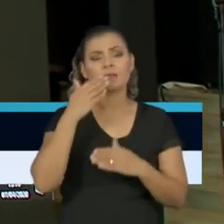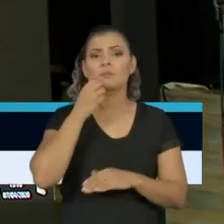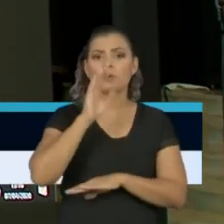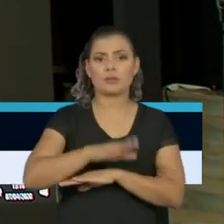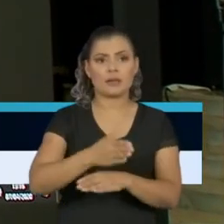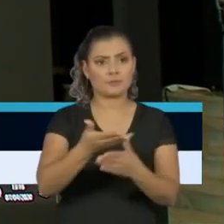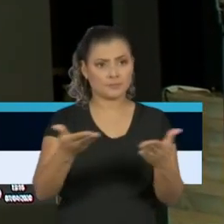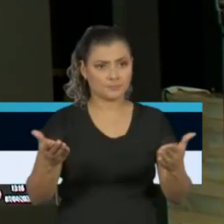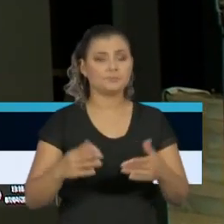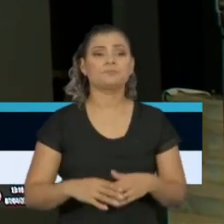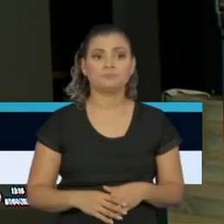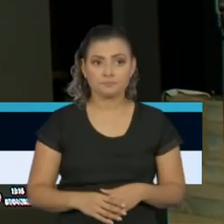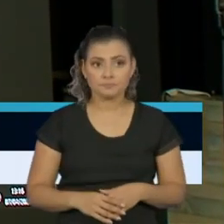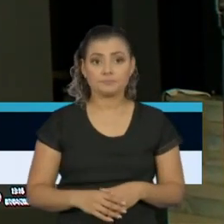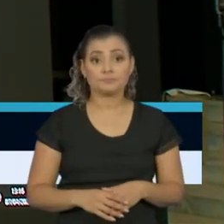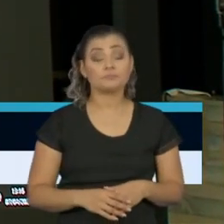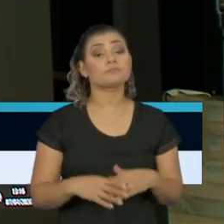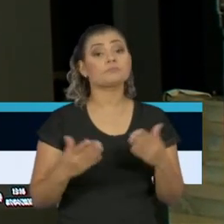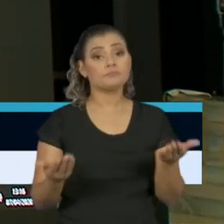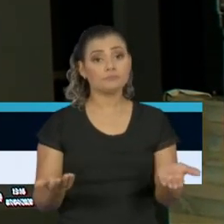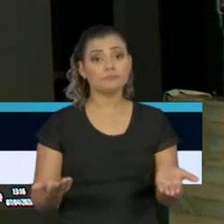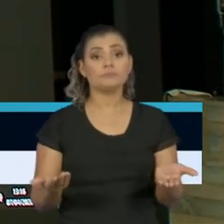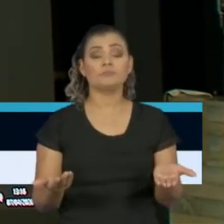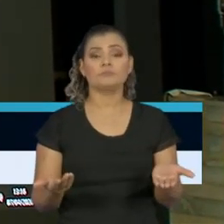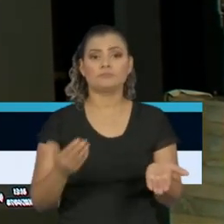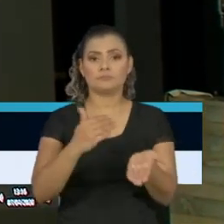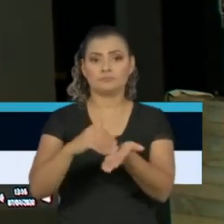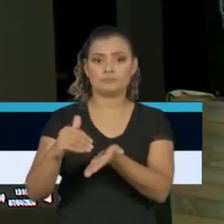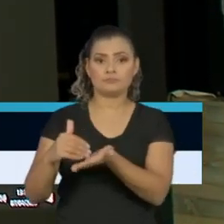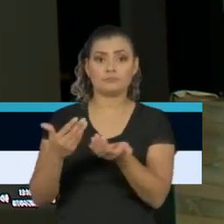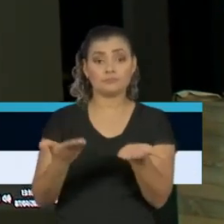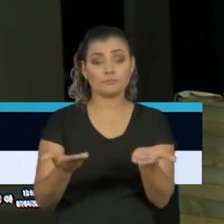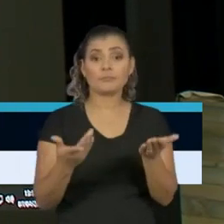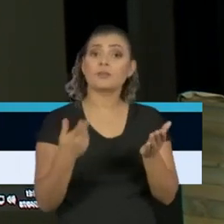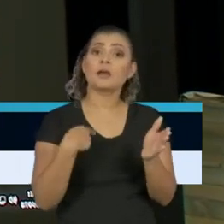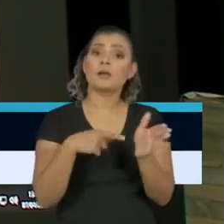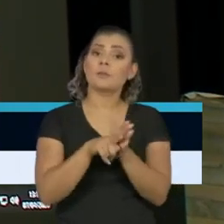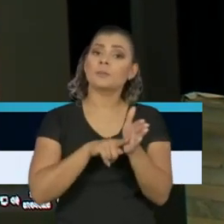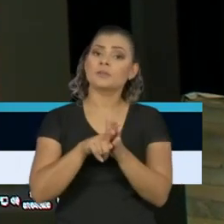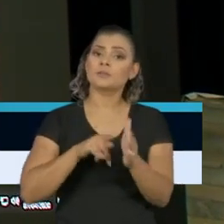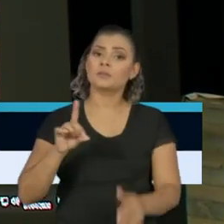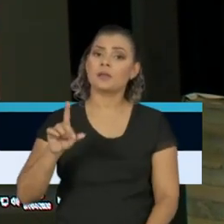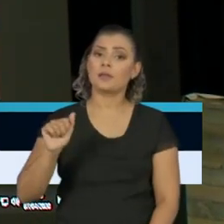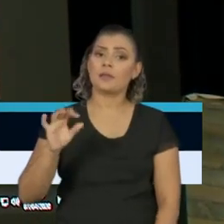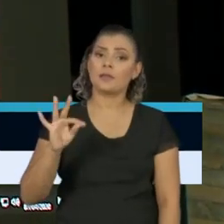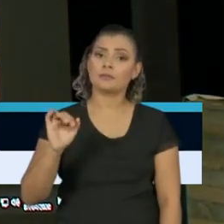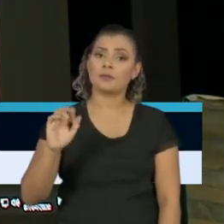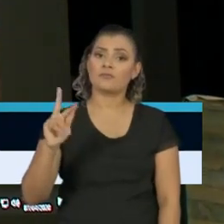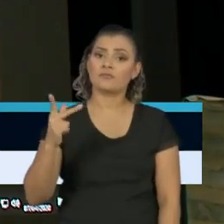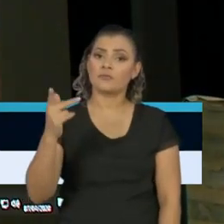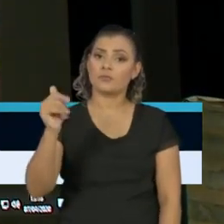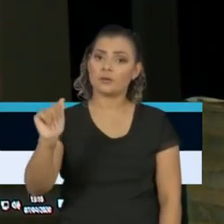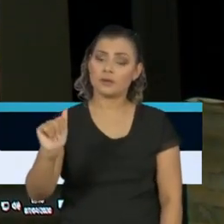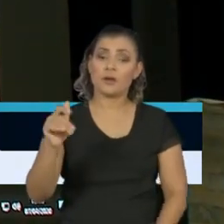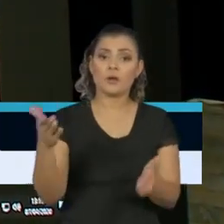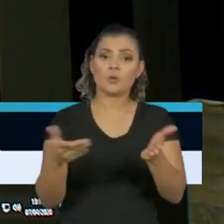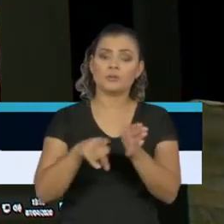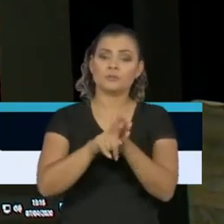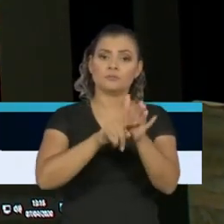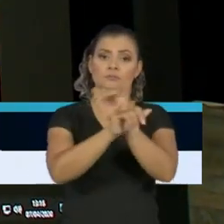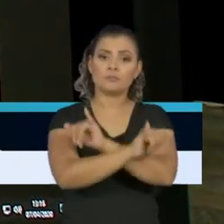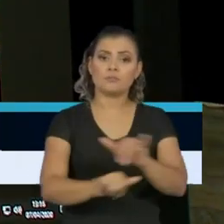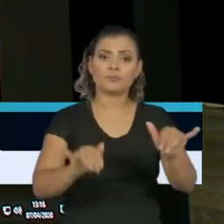governador. Boa tarde, secretários também. Pesquisa Datafolha publicada hoje na Folha de São